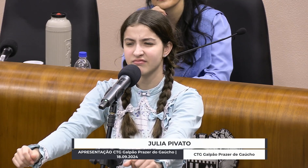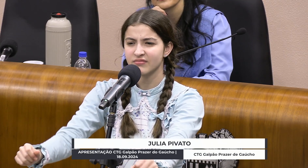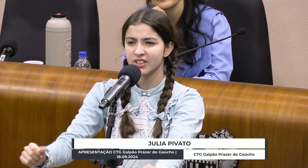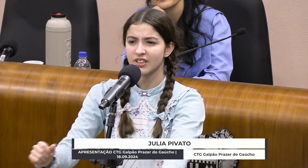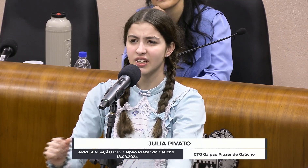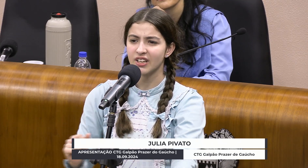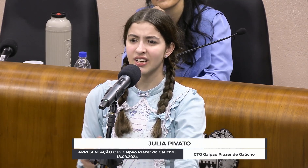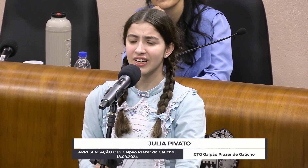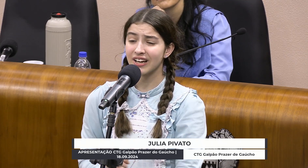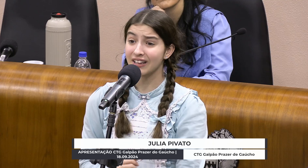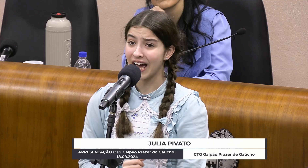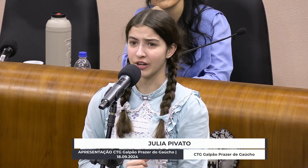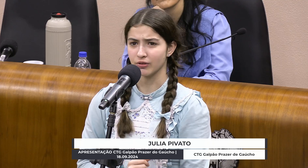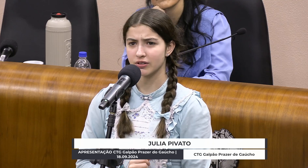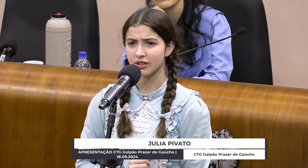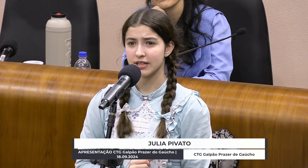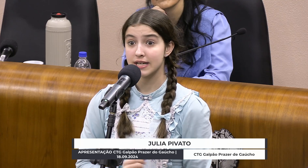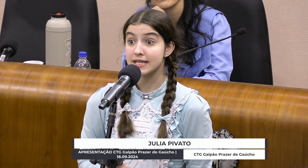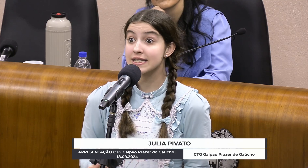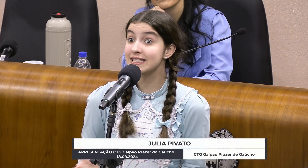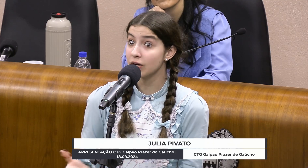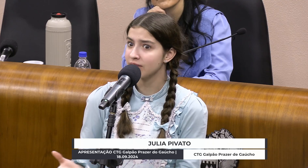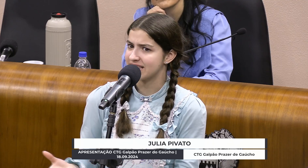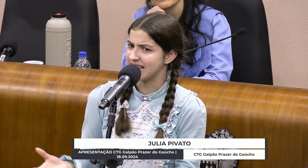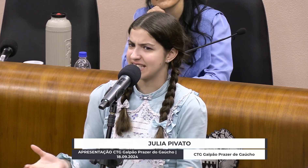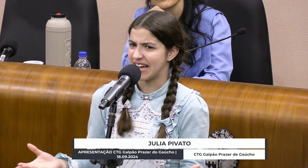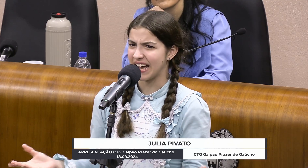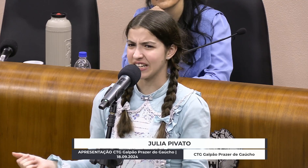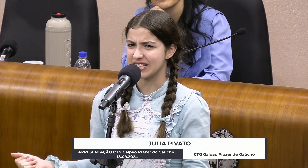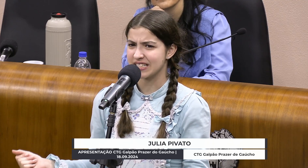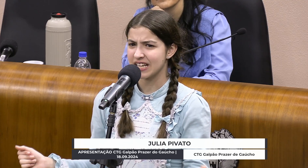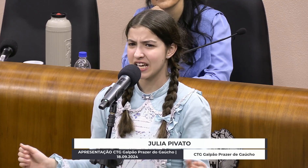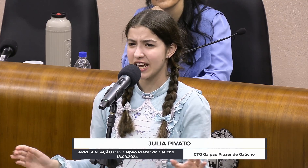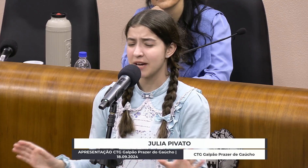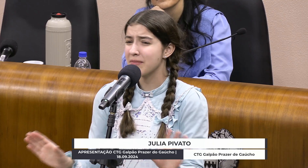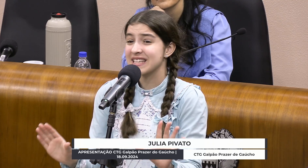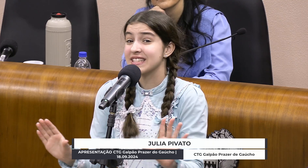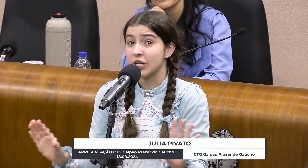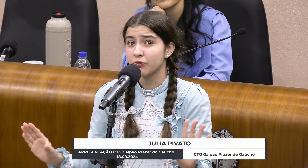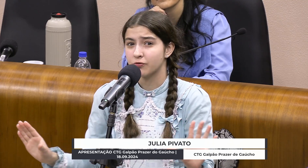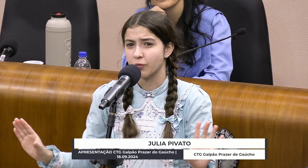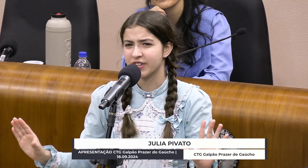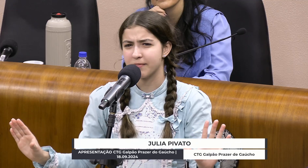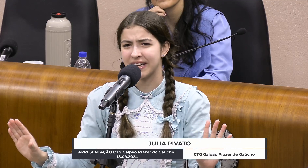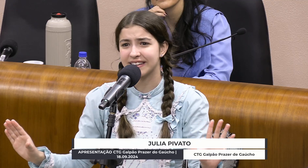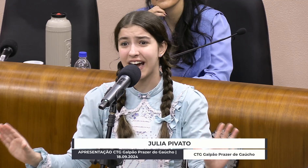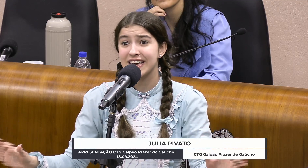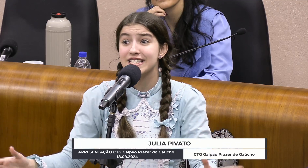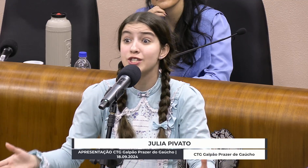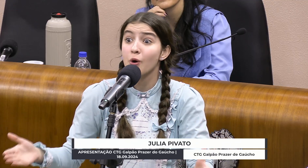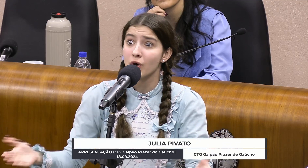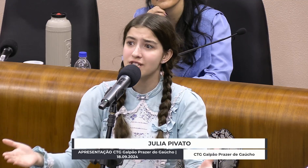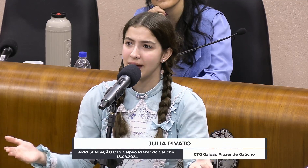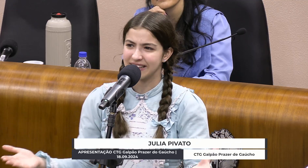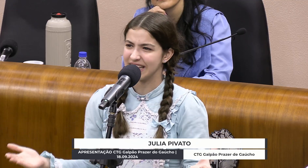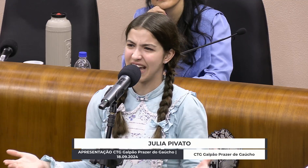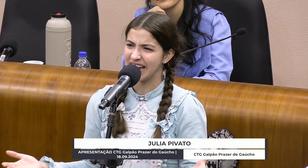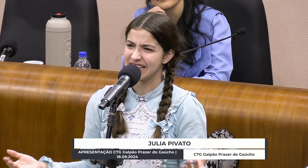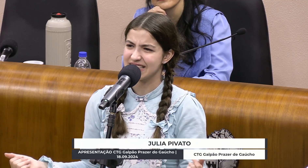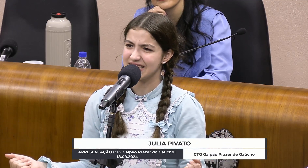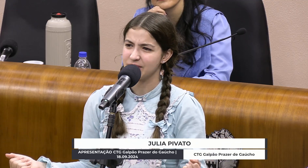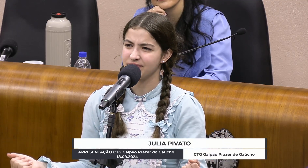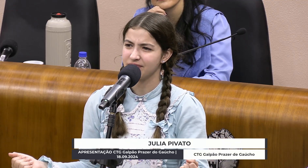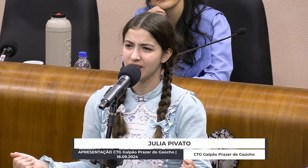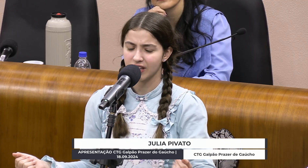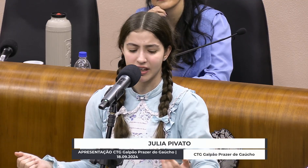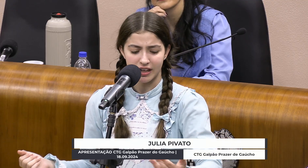Claro, são necessárias, mas mas não fundamentais os